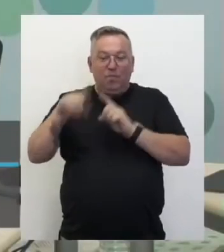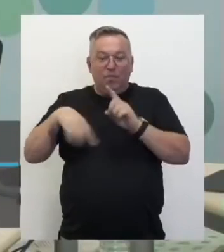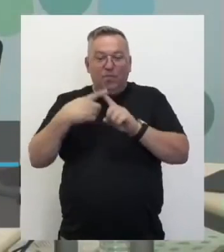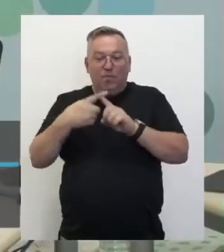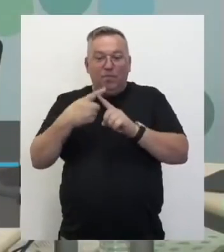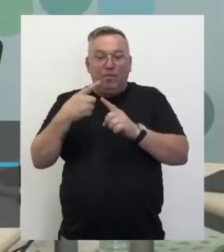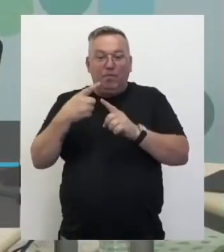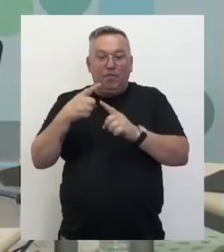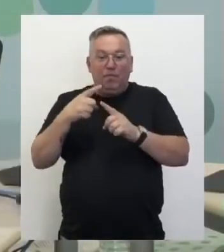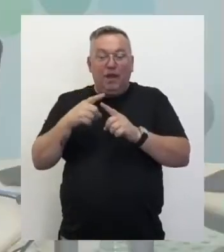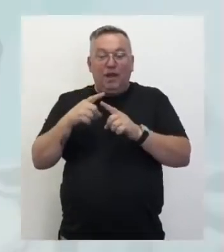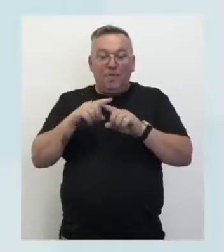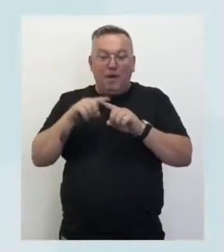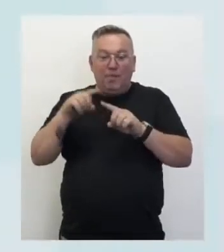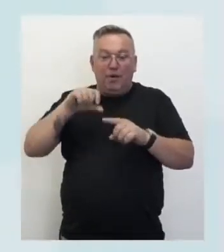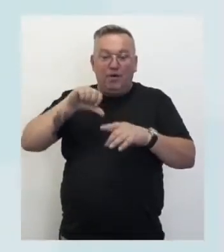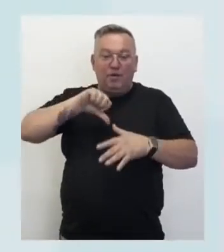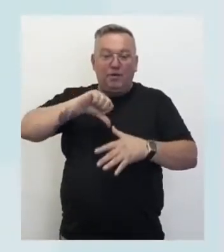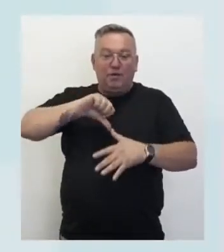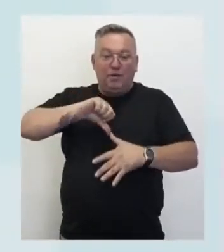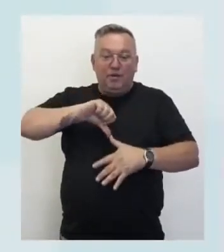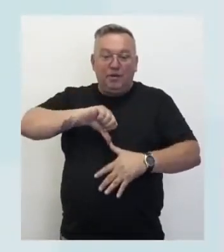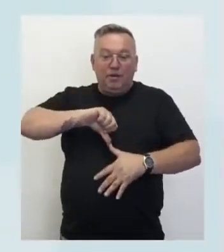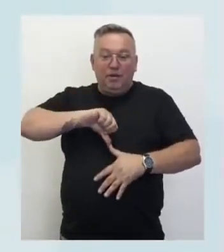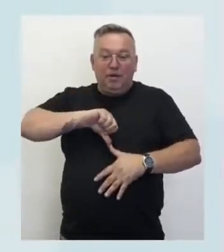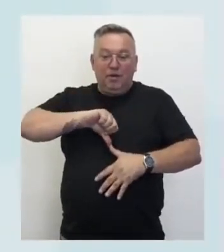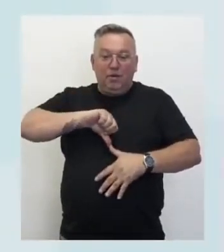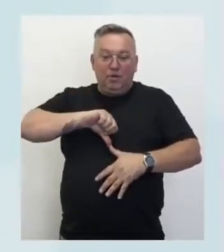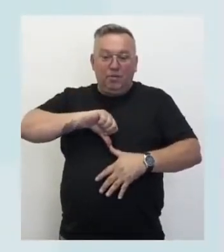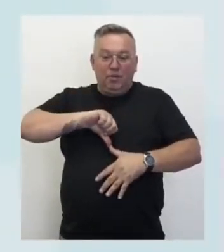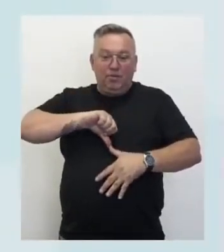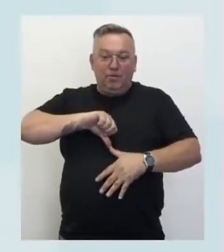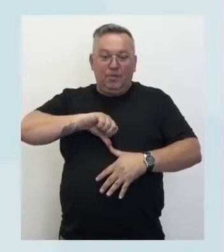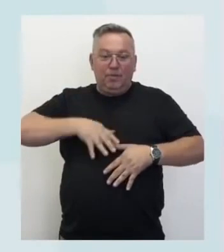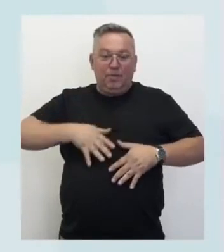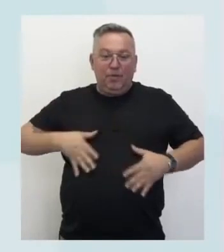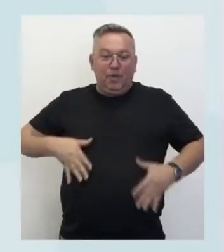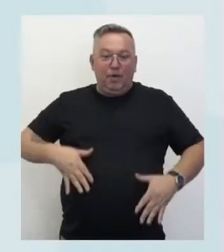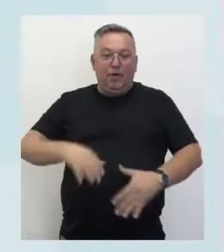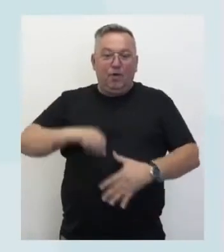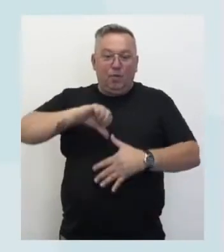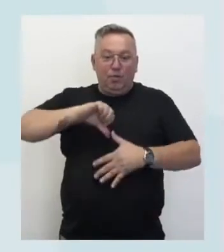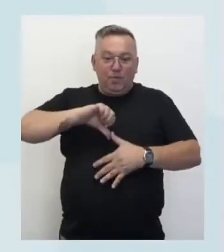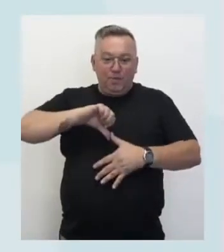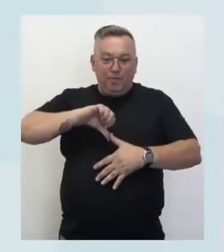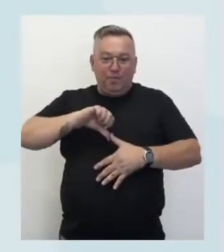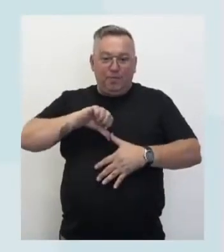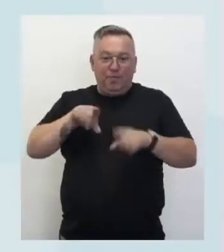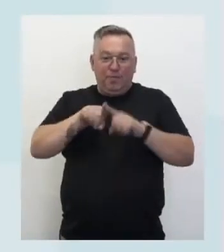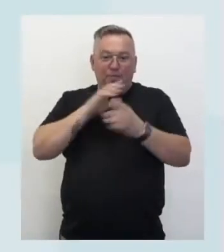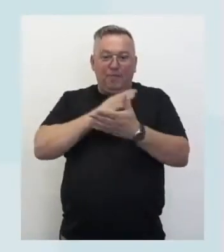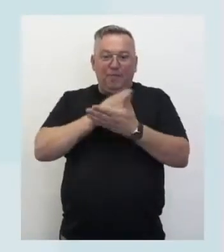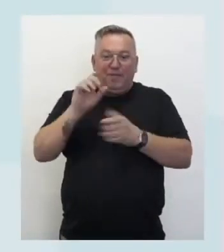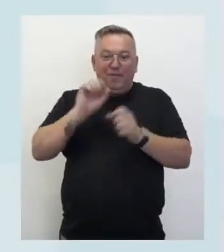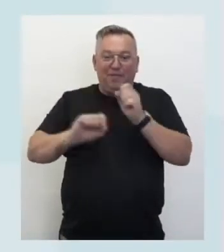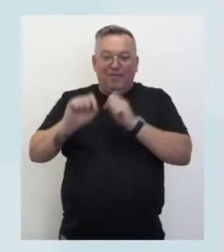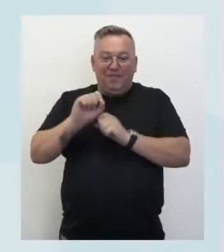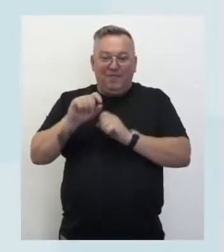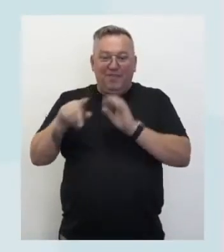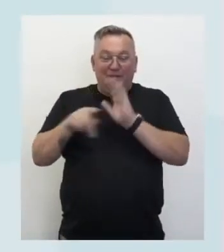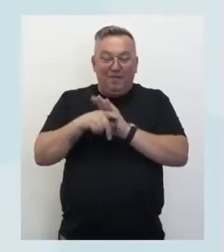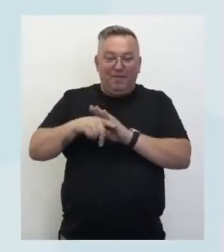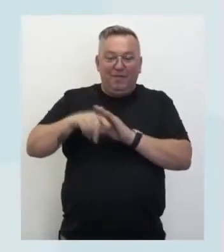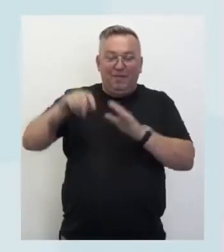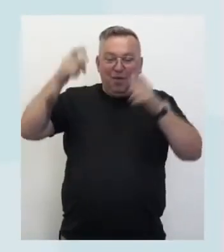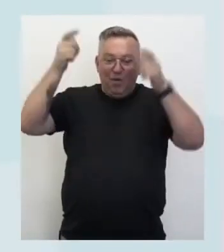uma vez o mapa para vocês, só para que vocês consigam observar, né? Então a gente inicia, né, na porção norte ali com o